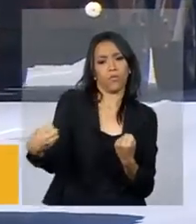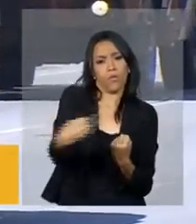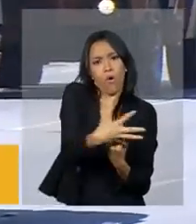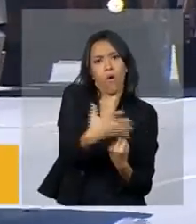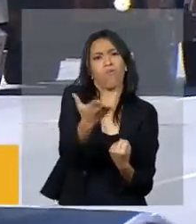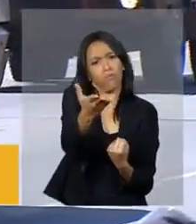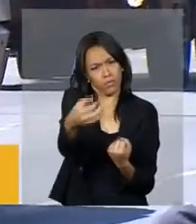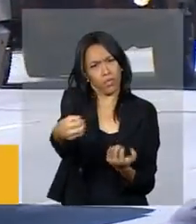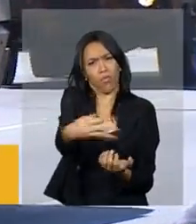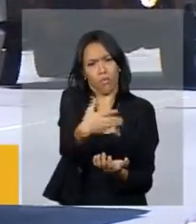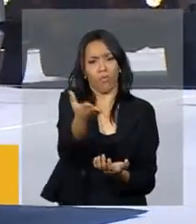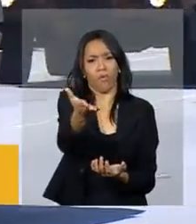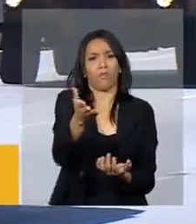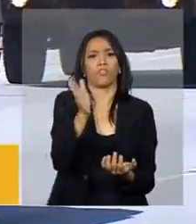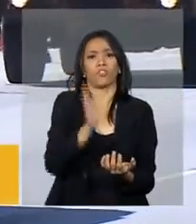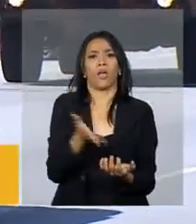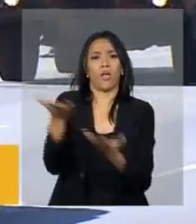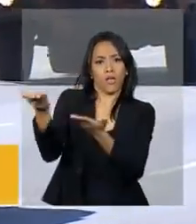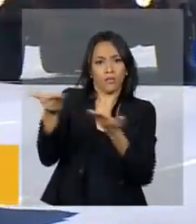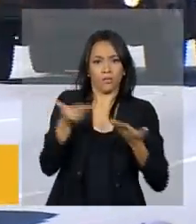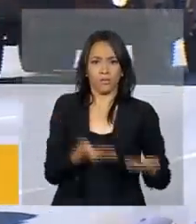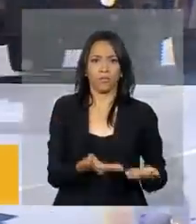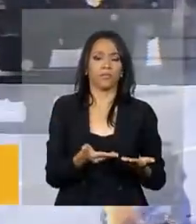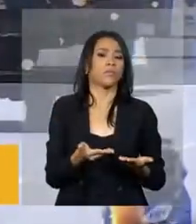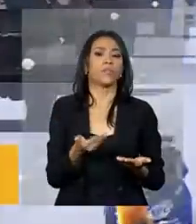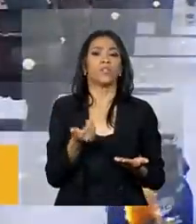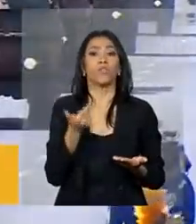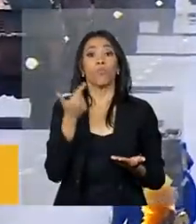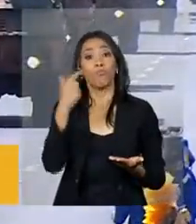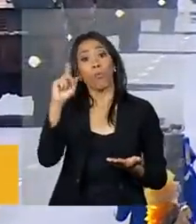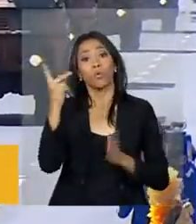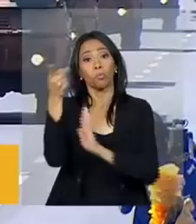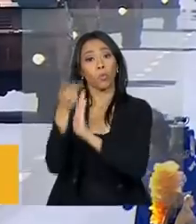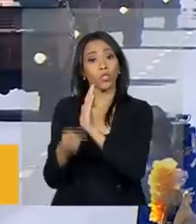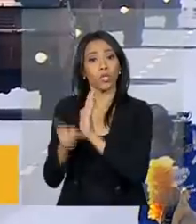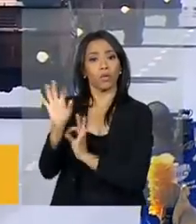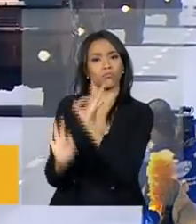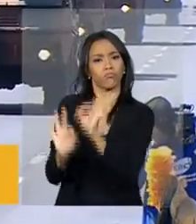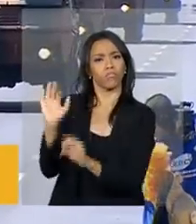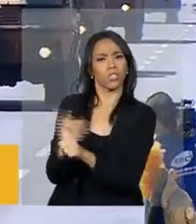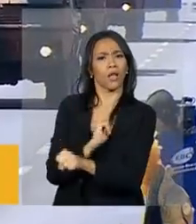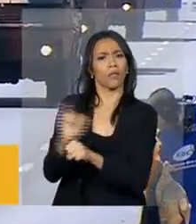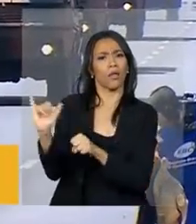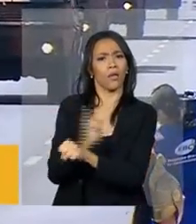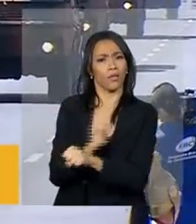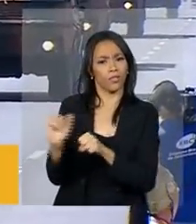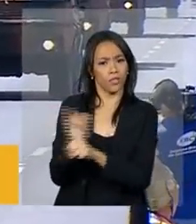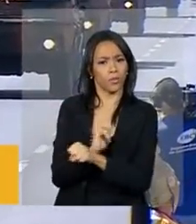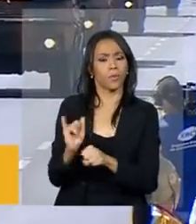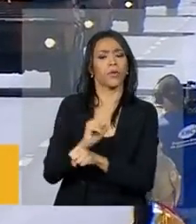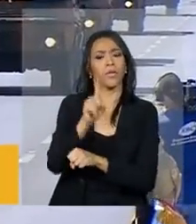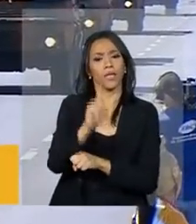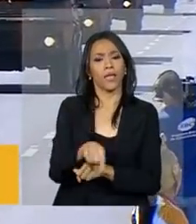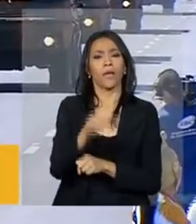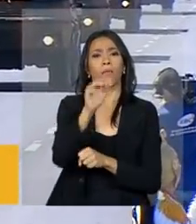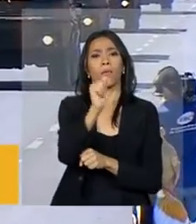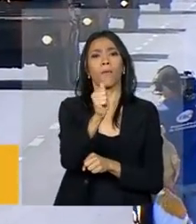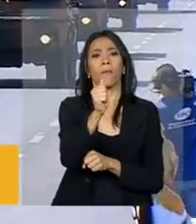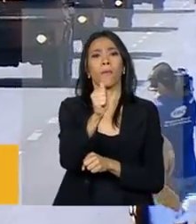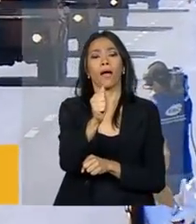viaturas que nós recebemos de um outro projeto estratégico, que é o Astro 2020.